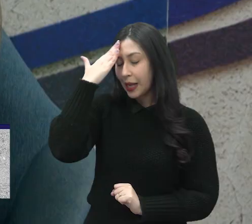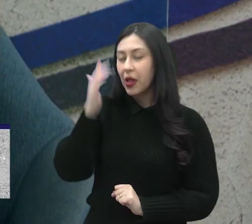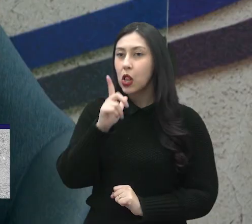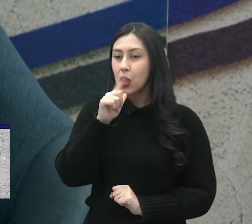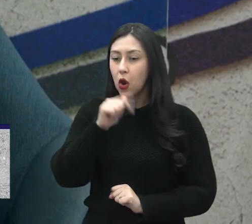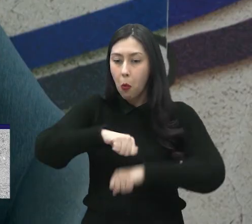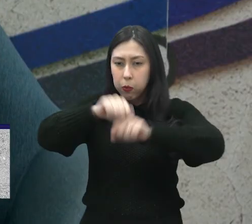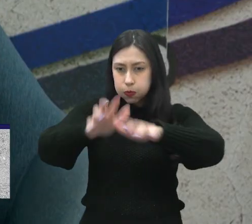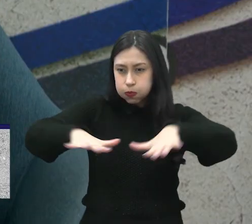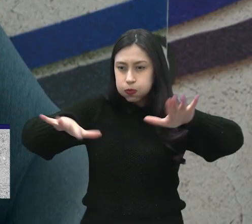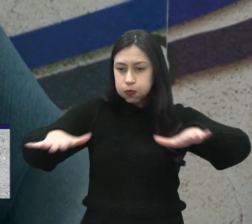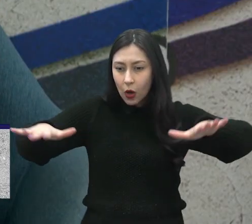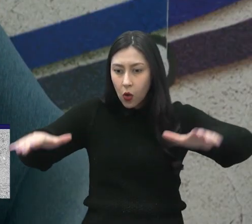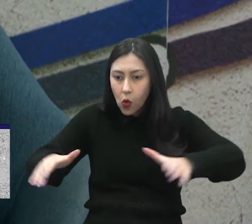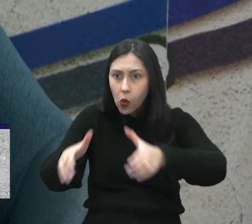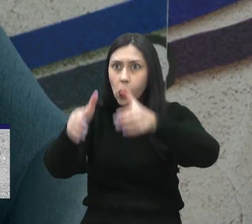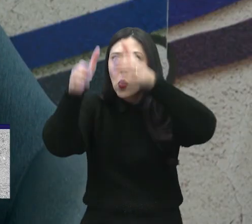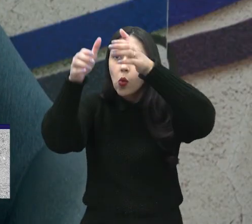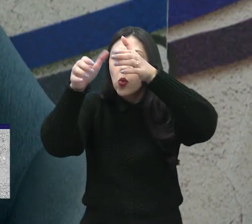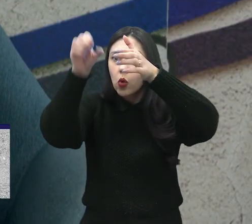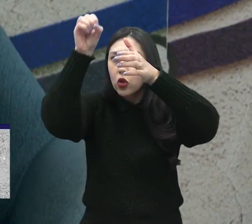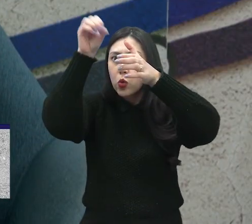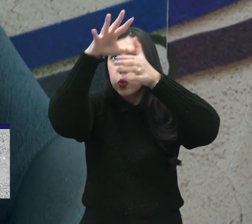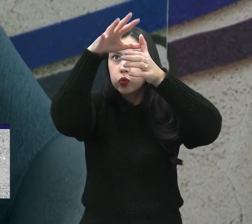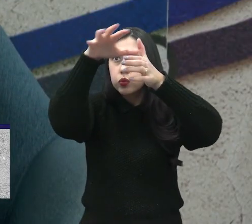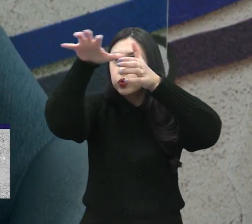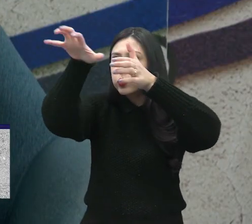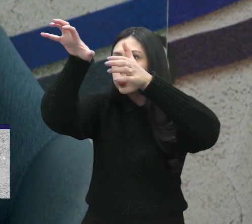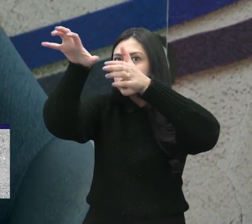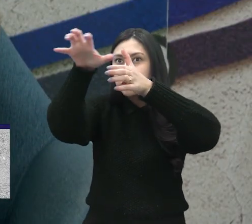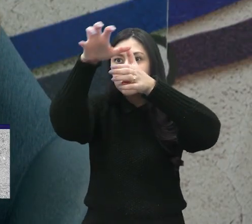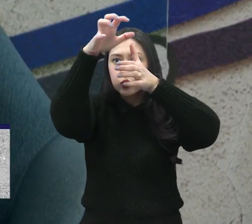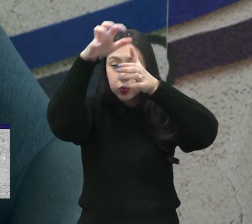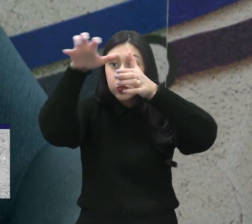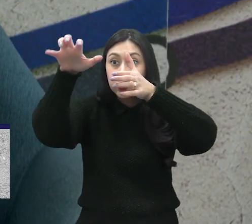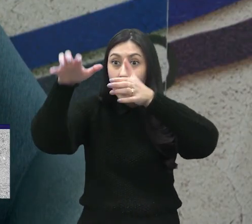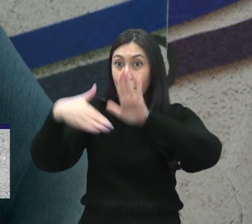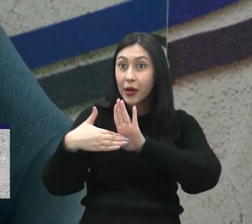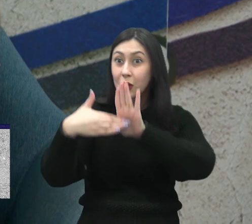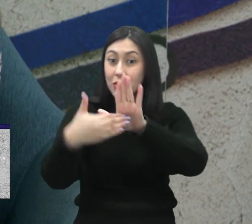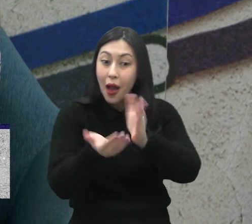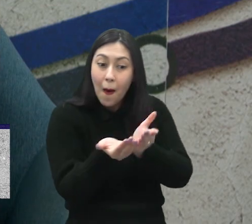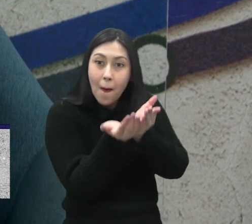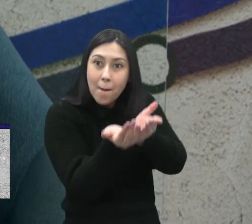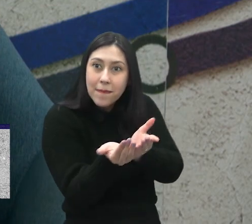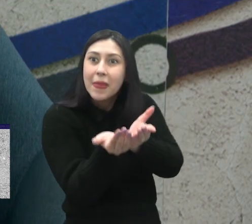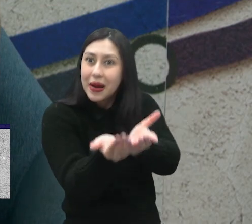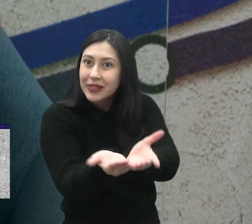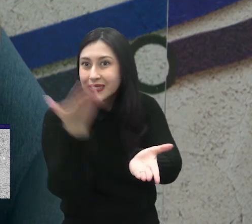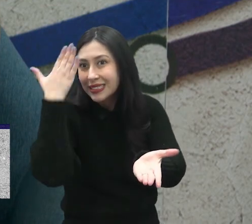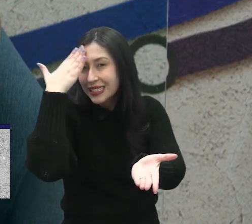no meio do oceano para fazer um direcionamento das embarcações, Então imagina no meio de uma escuridão,